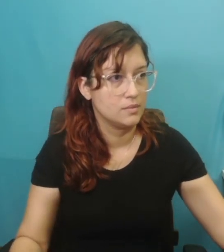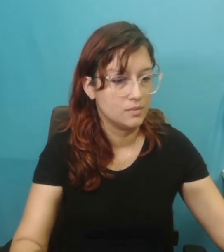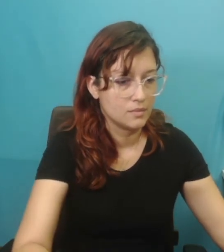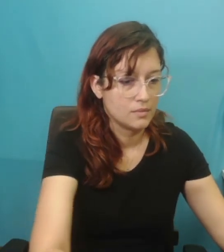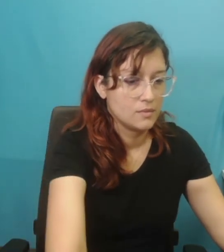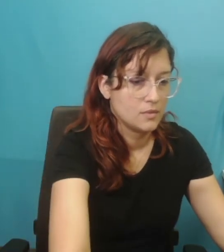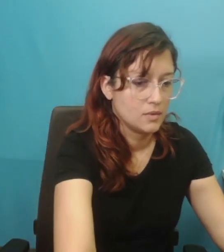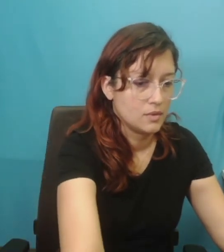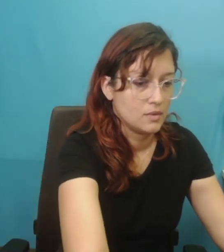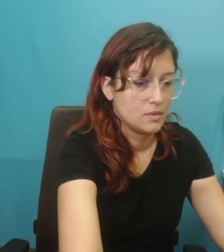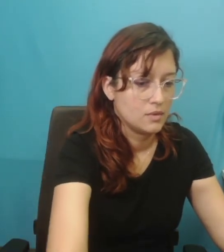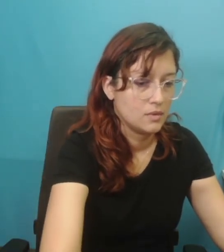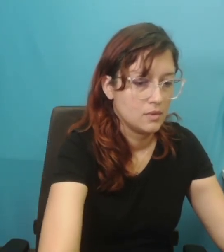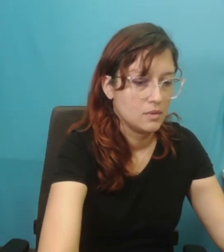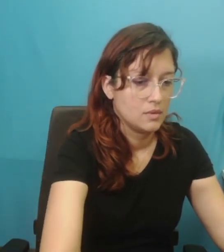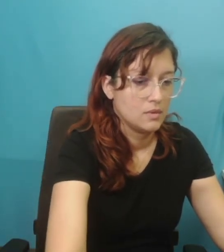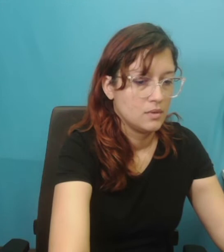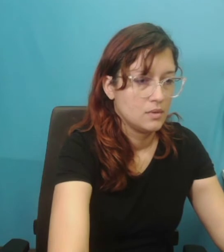0,314,